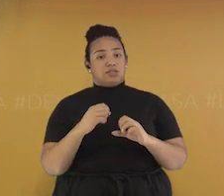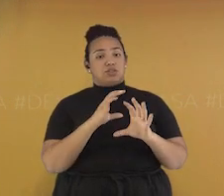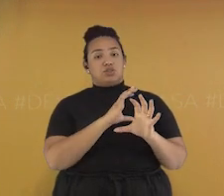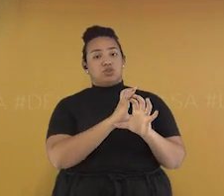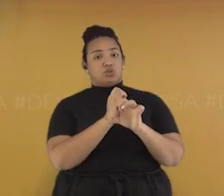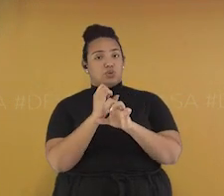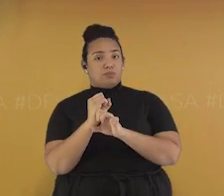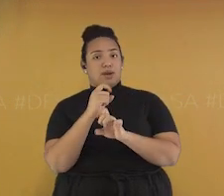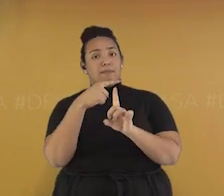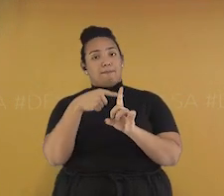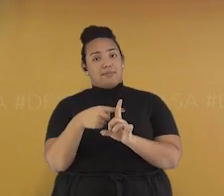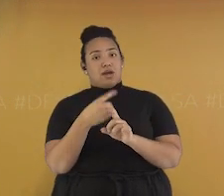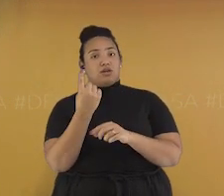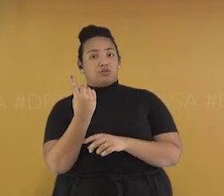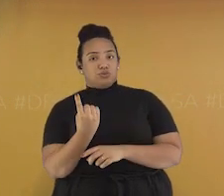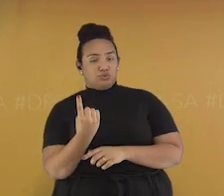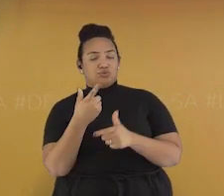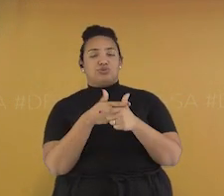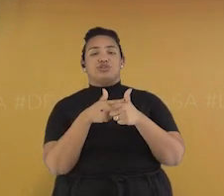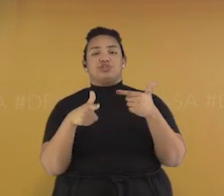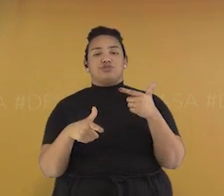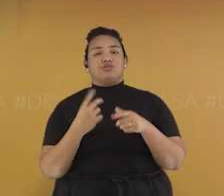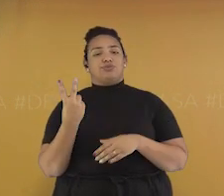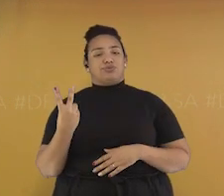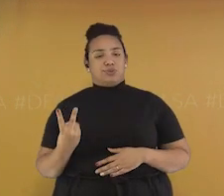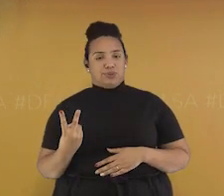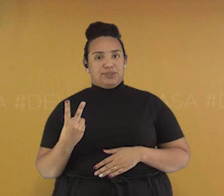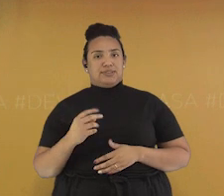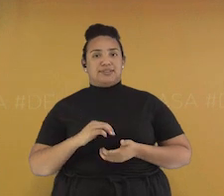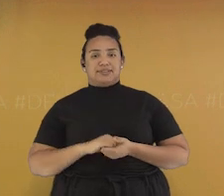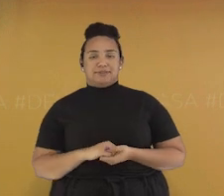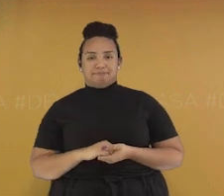quantidade de elementos mais 1 e dividir por 2.